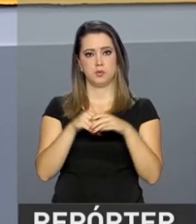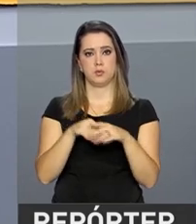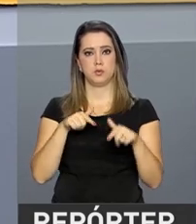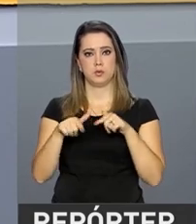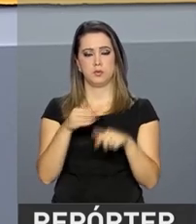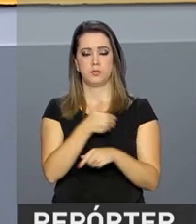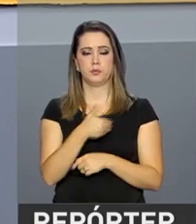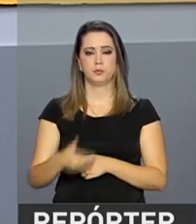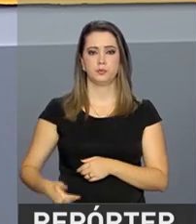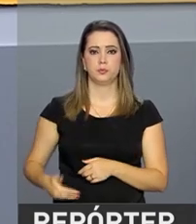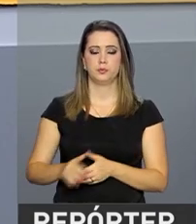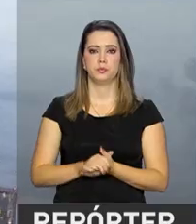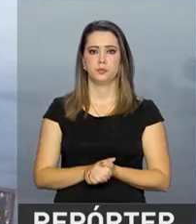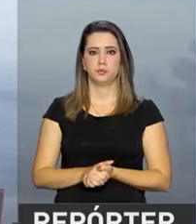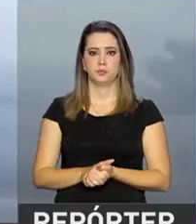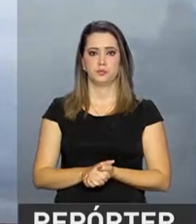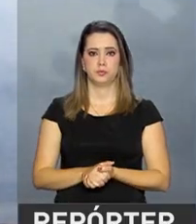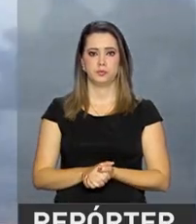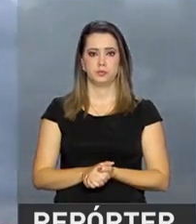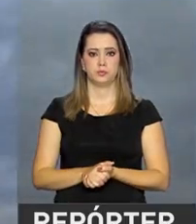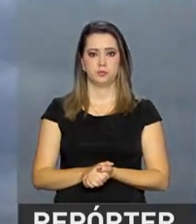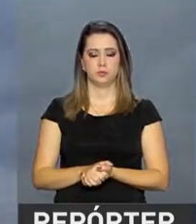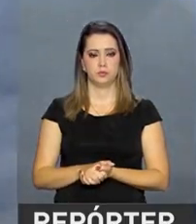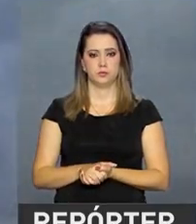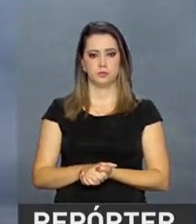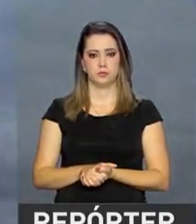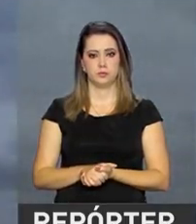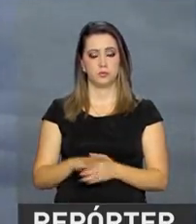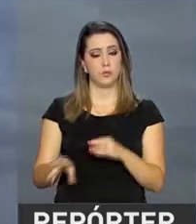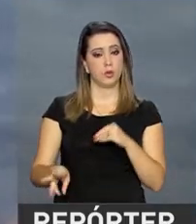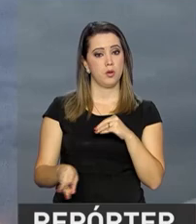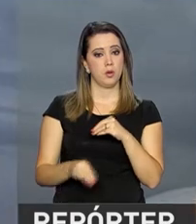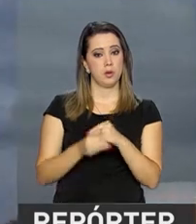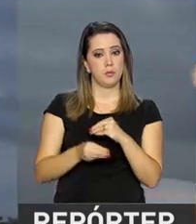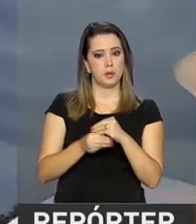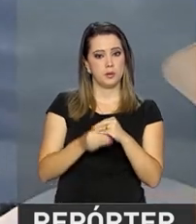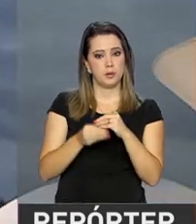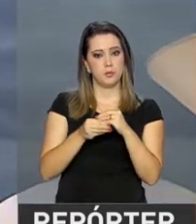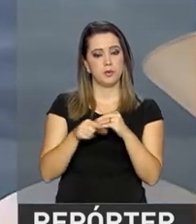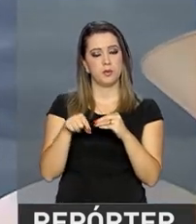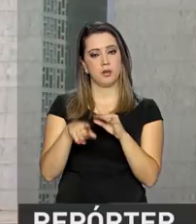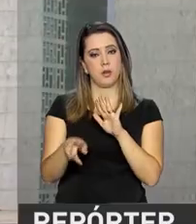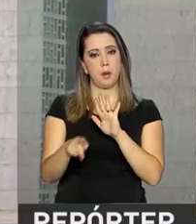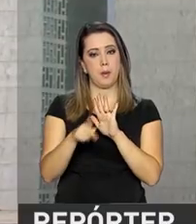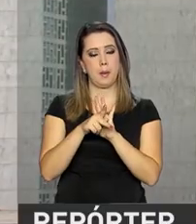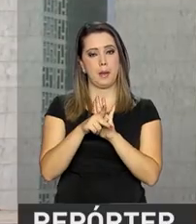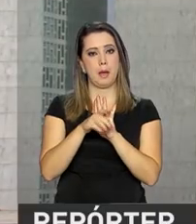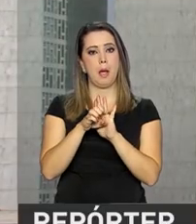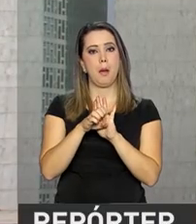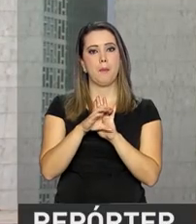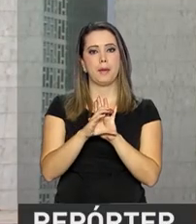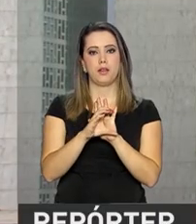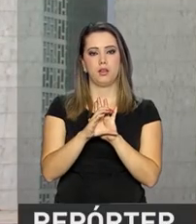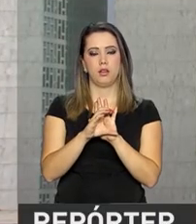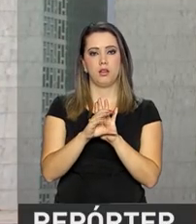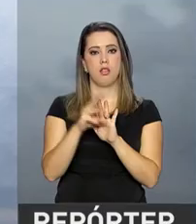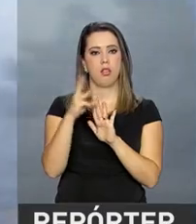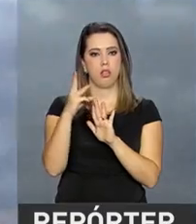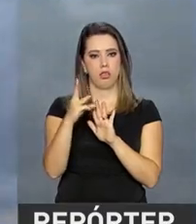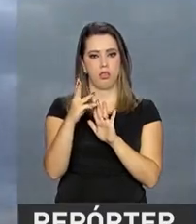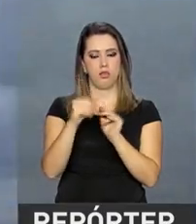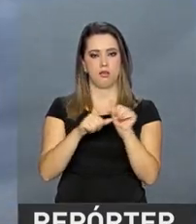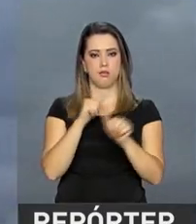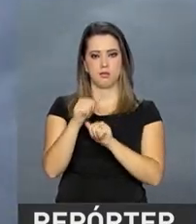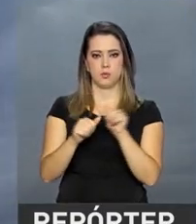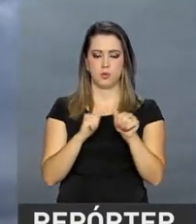públicos a emenda aglutinativa a pec da reforma da previdência traz três mudanças em relação